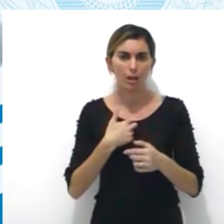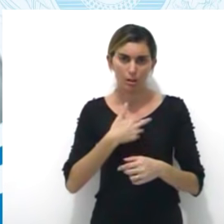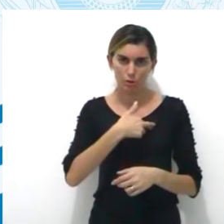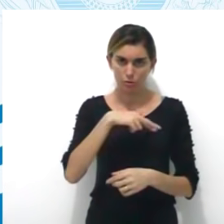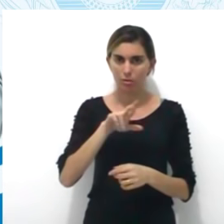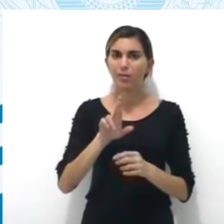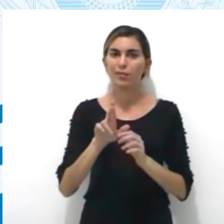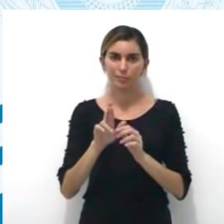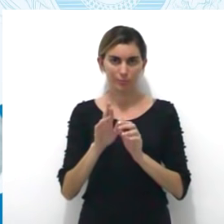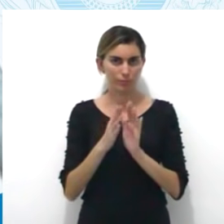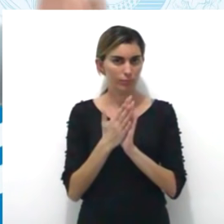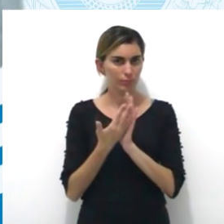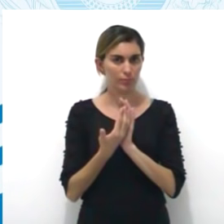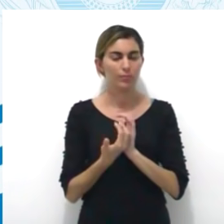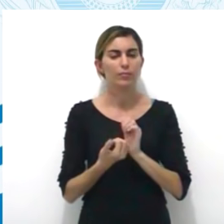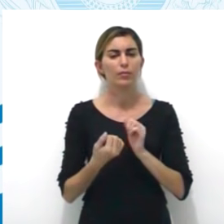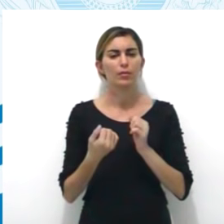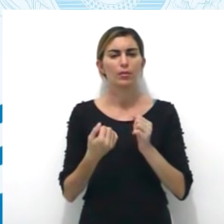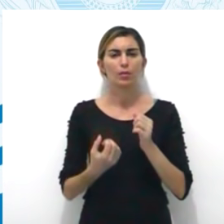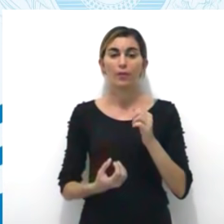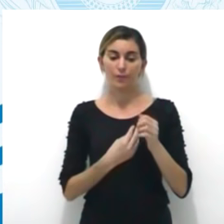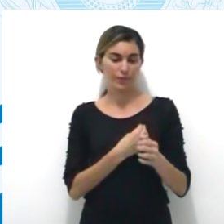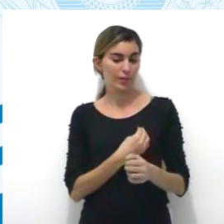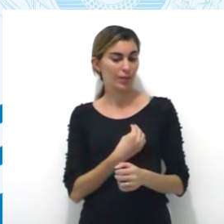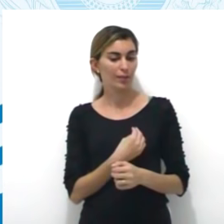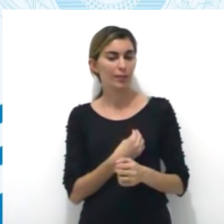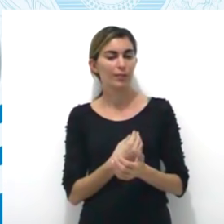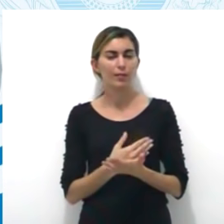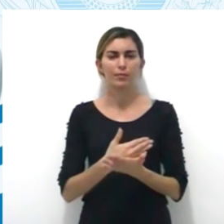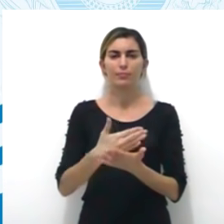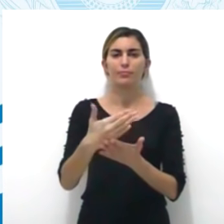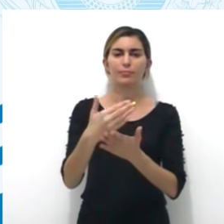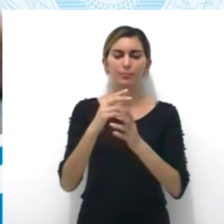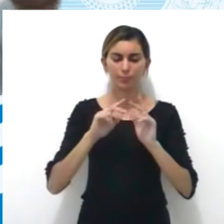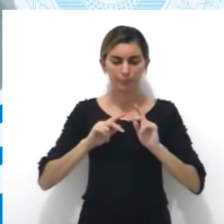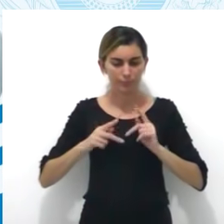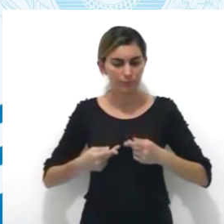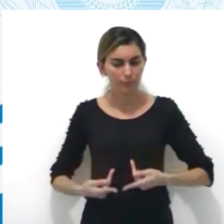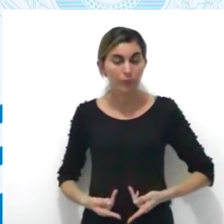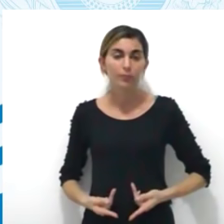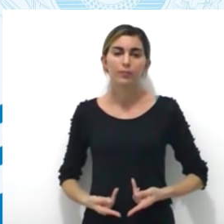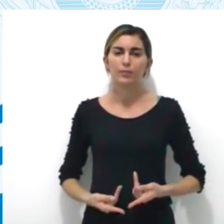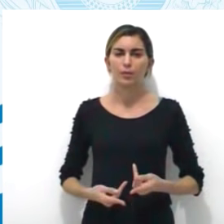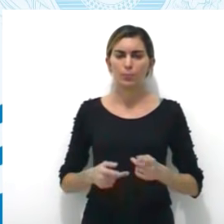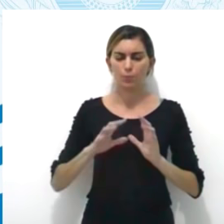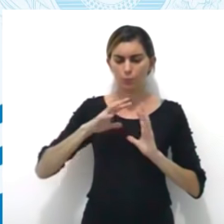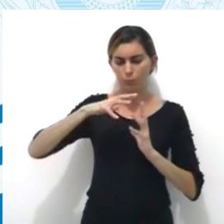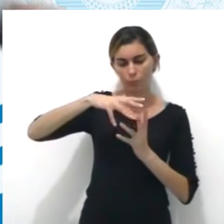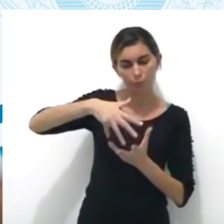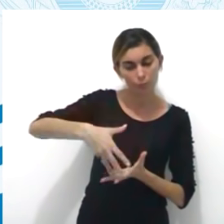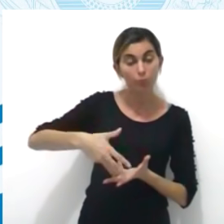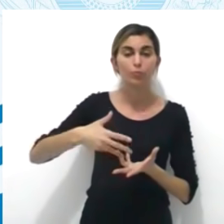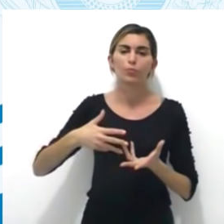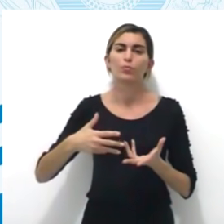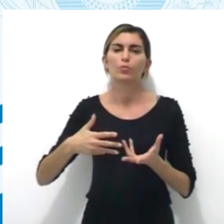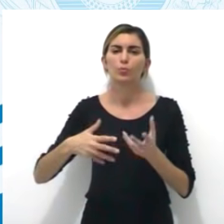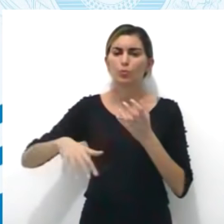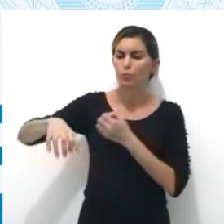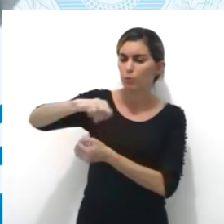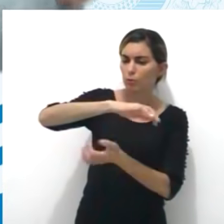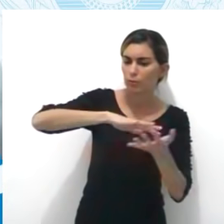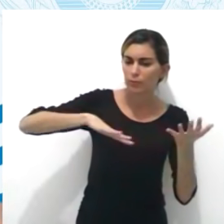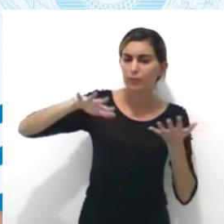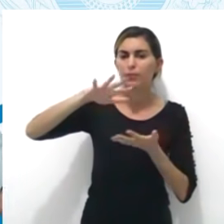crença religiosa, segundo a qual a origem da vida dos seres humanos, do planeta Terra,